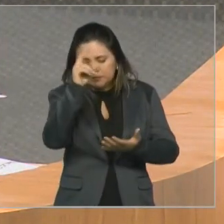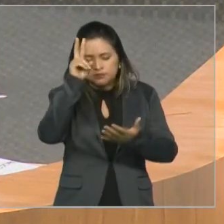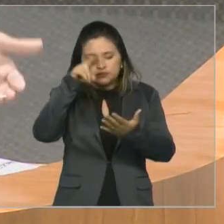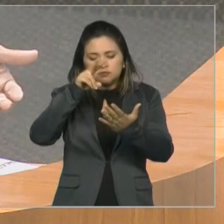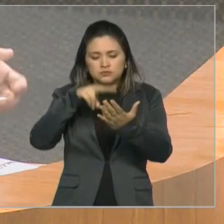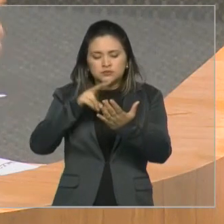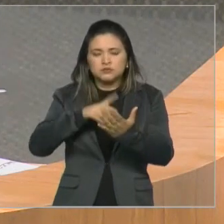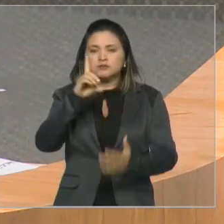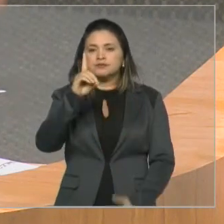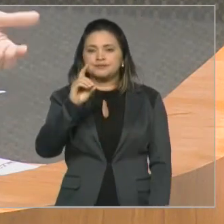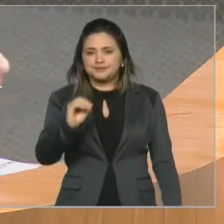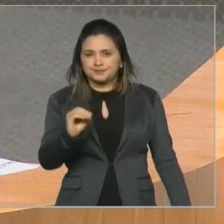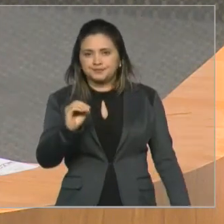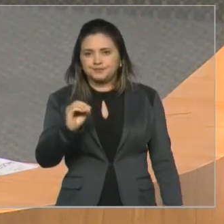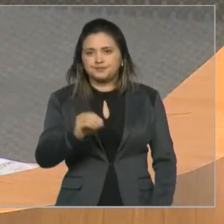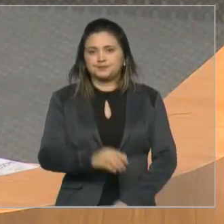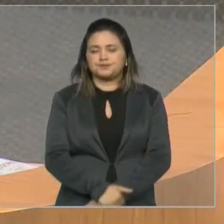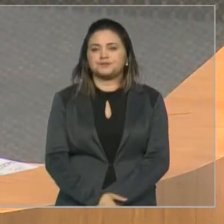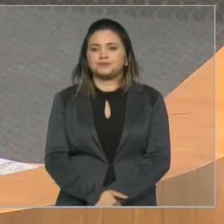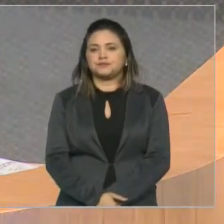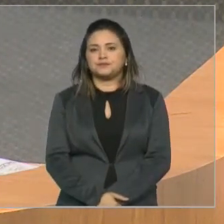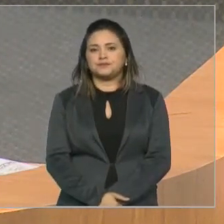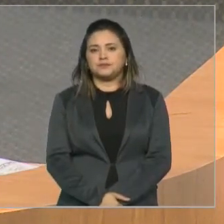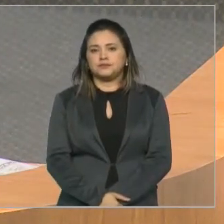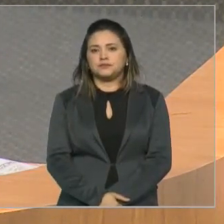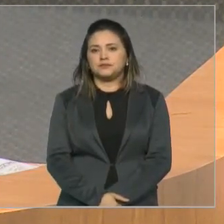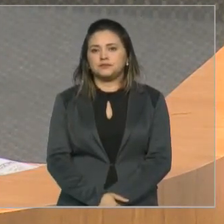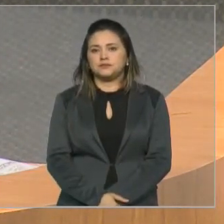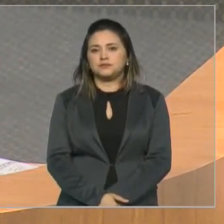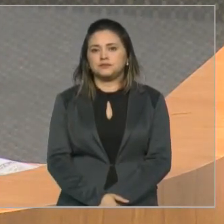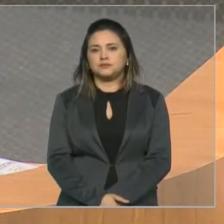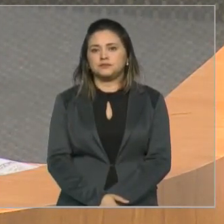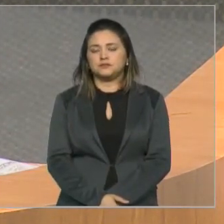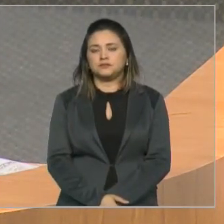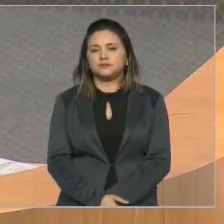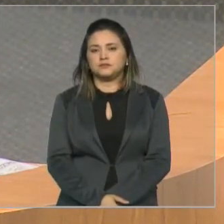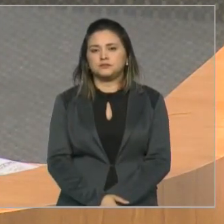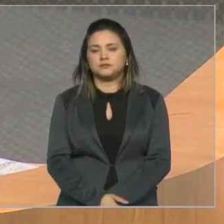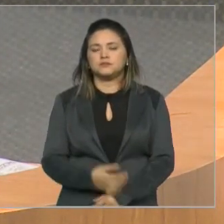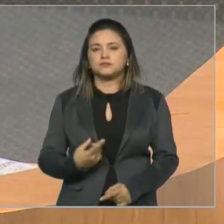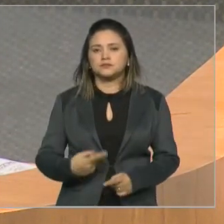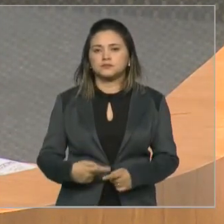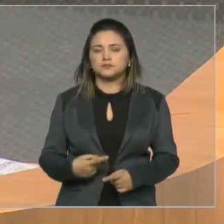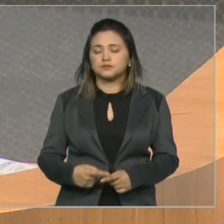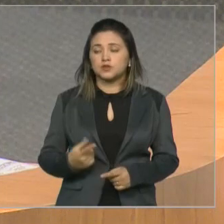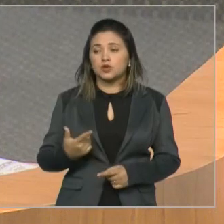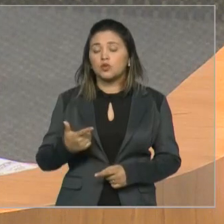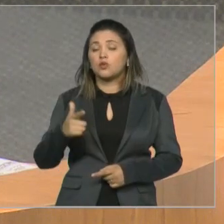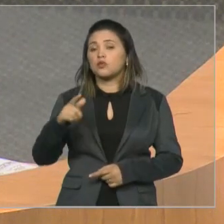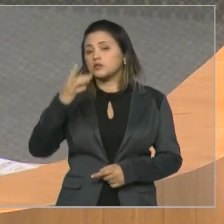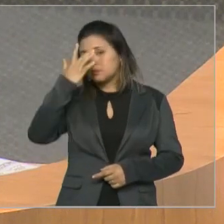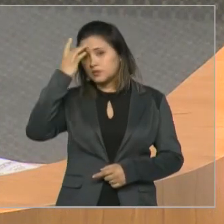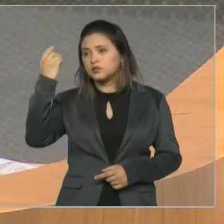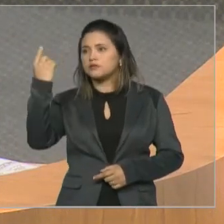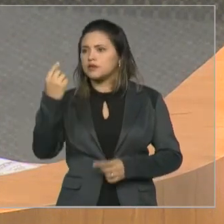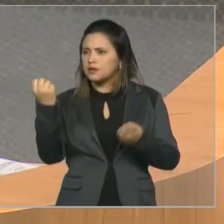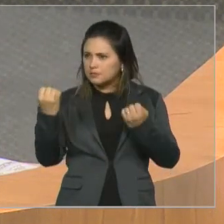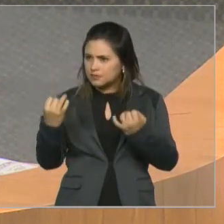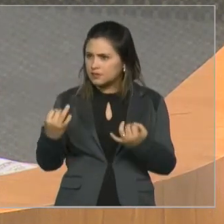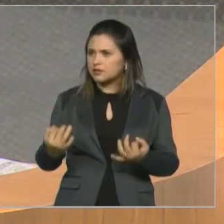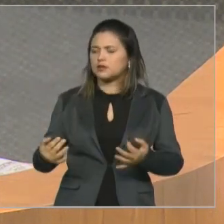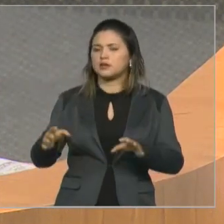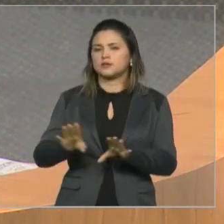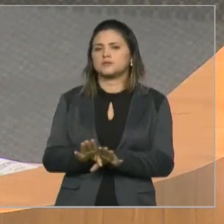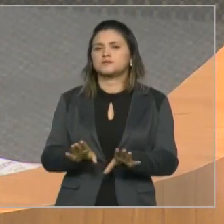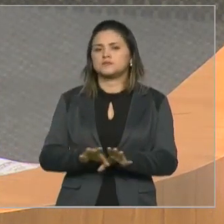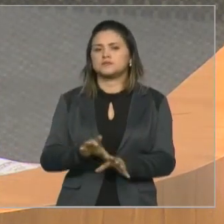para que um outro técnico, para que um outro membro do Poder Executivo venha a esta casa também prestar os esclarecimentos, que é o senhor